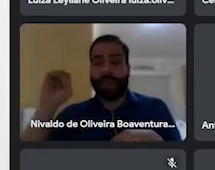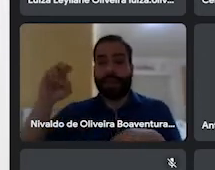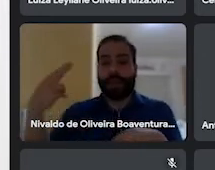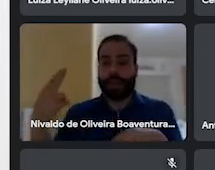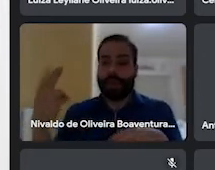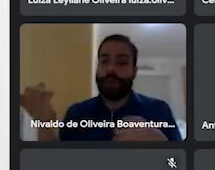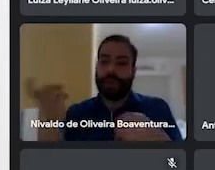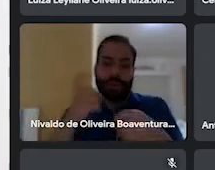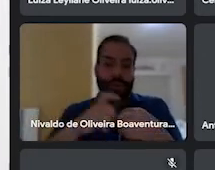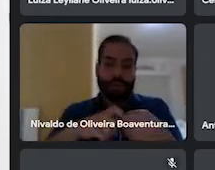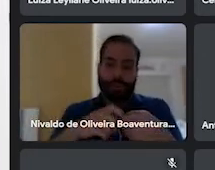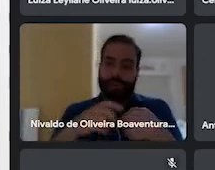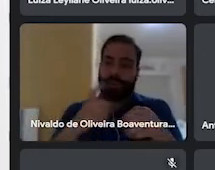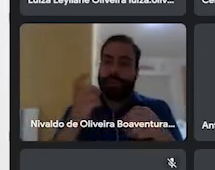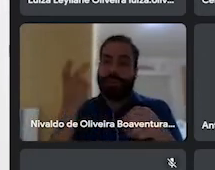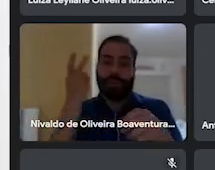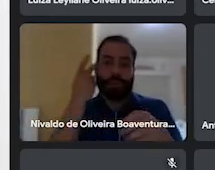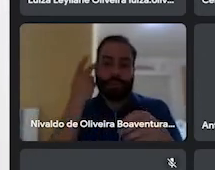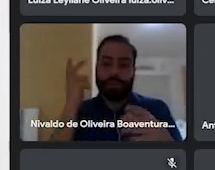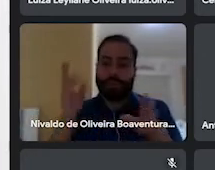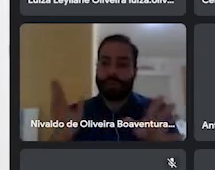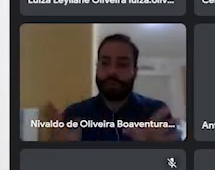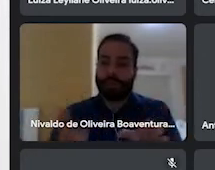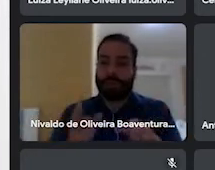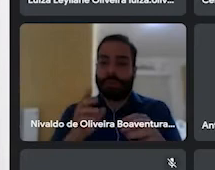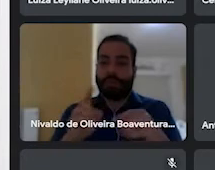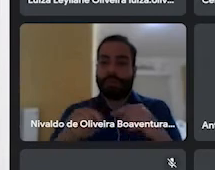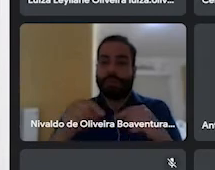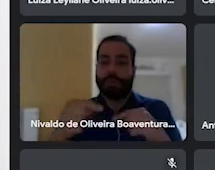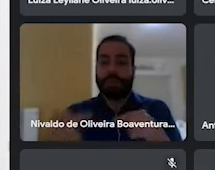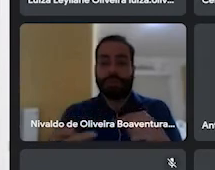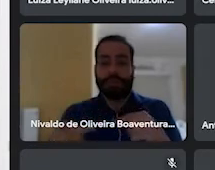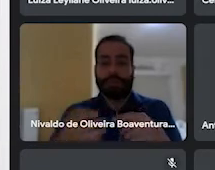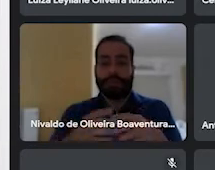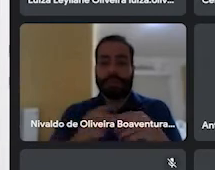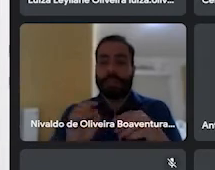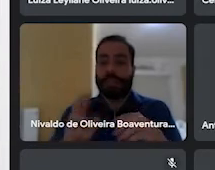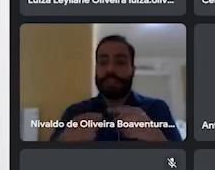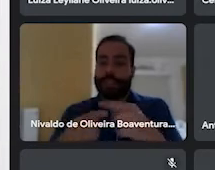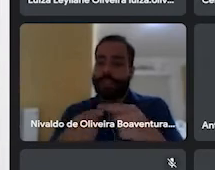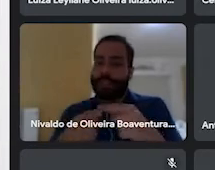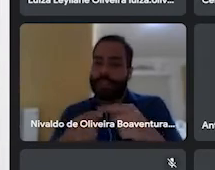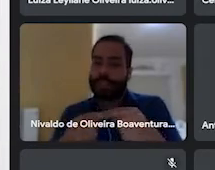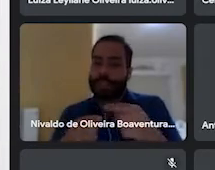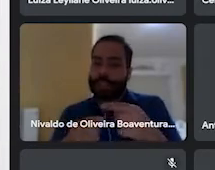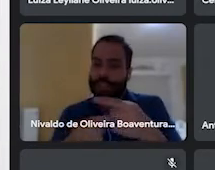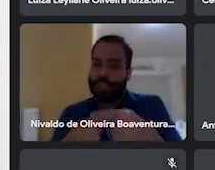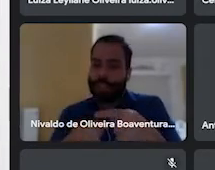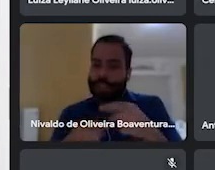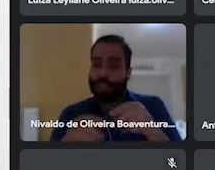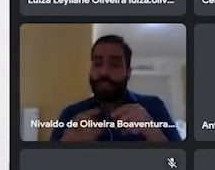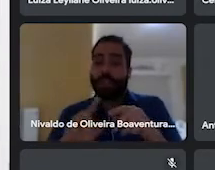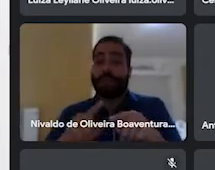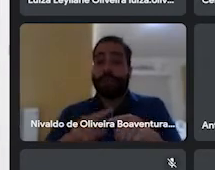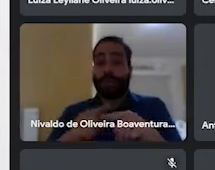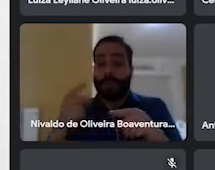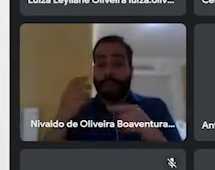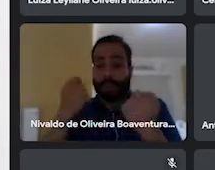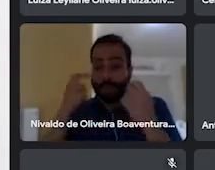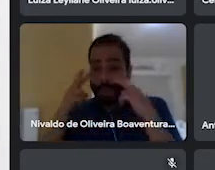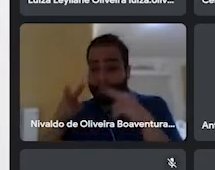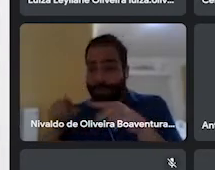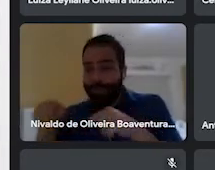um cortezinho aqui no dedo, ó. Mas se você trabalhar aquela situação, o que